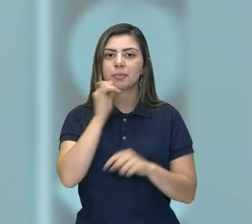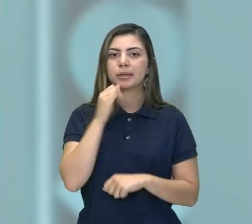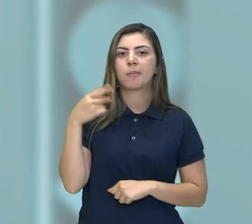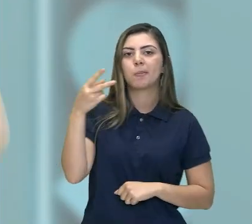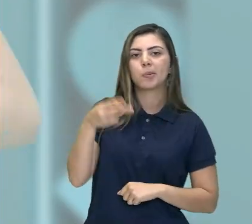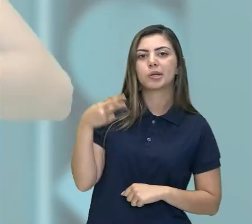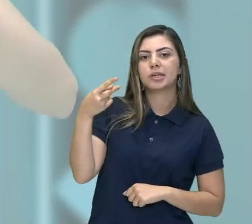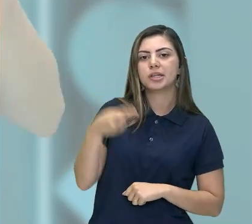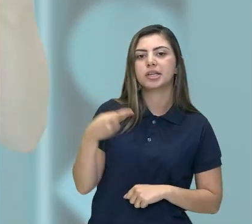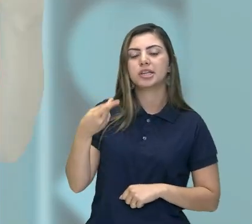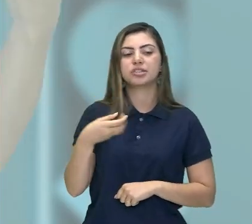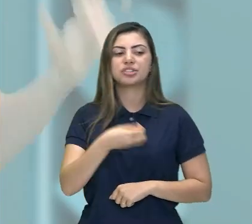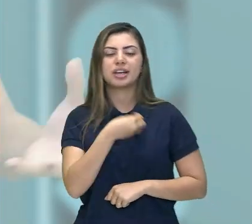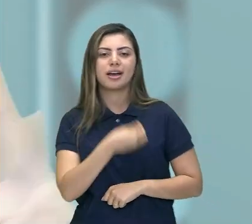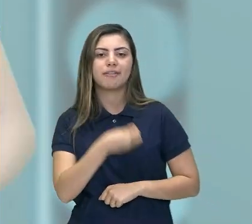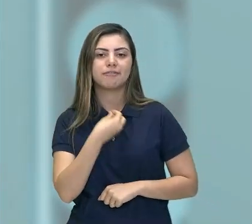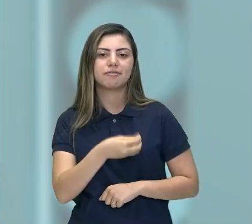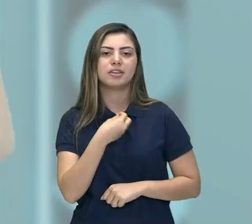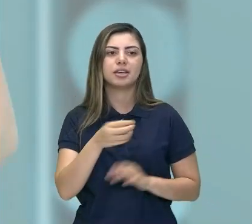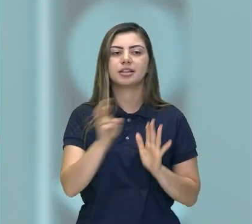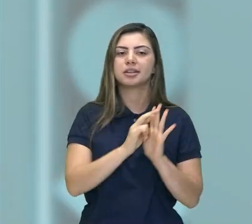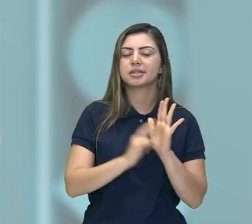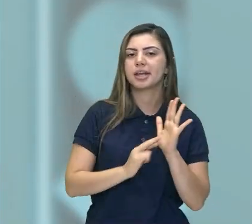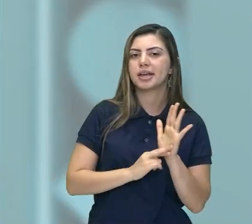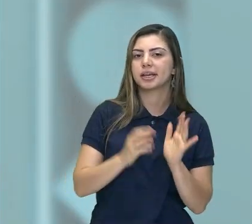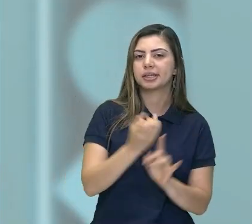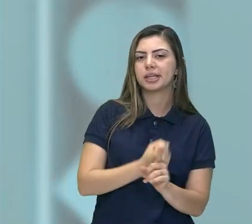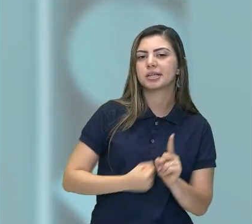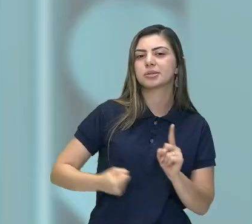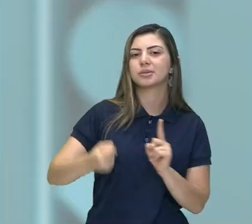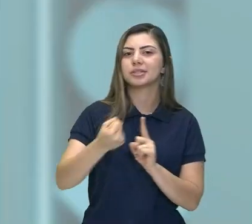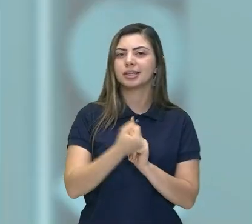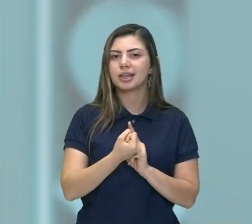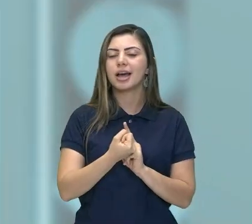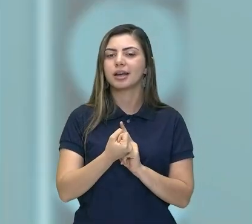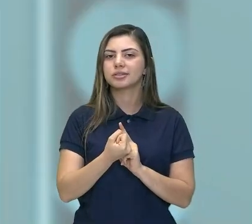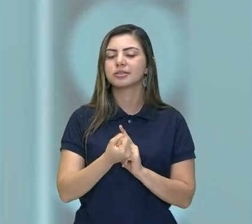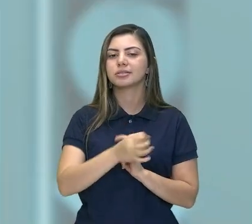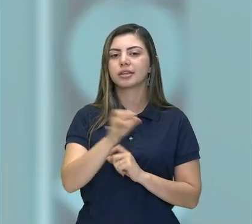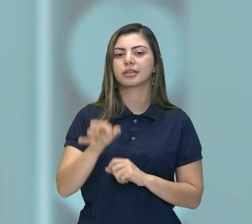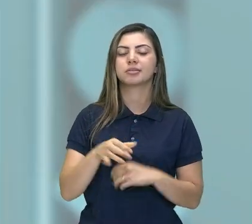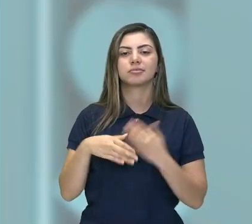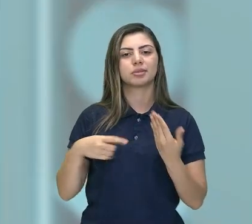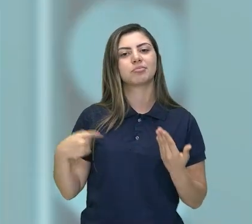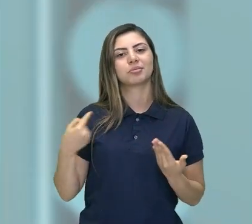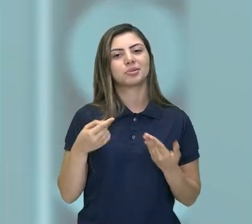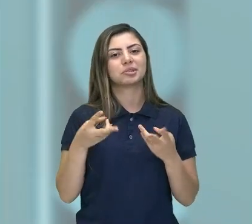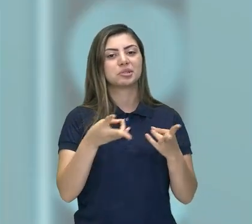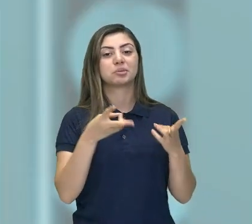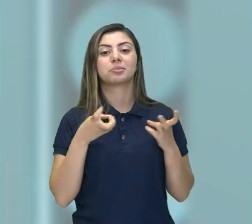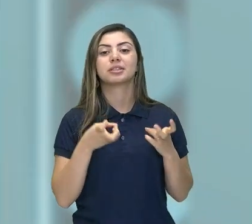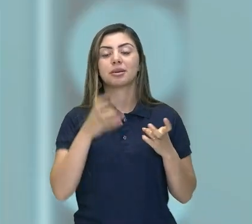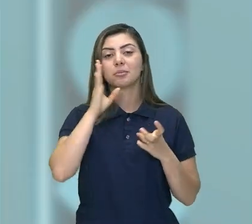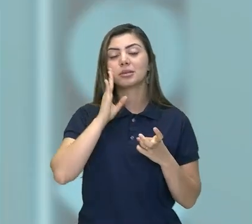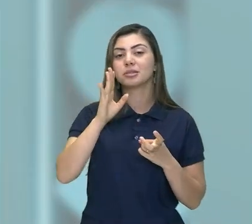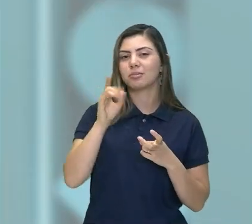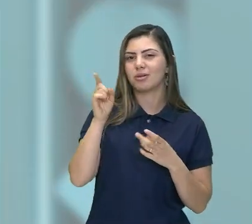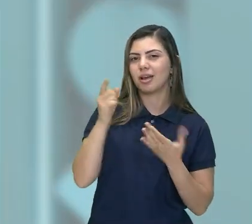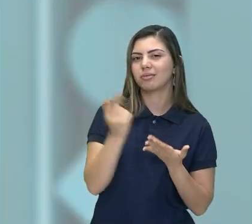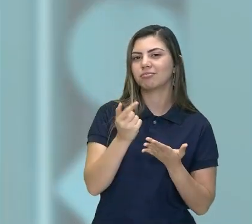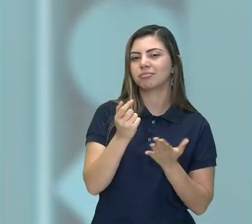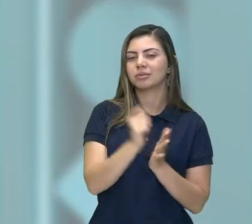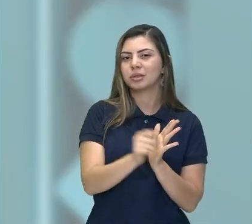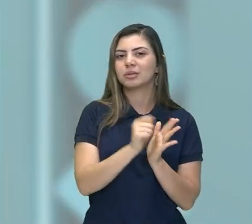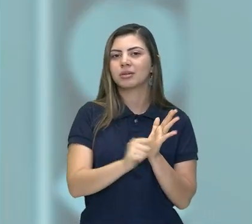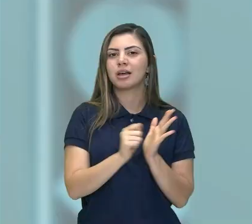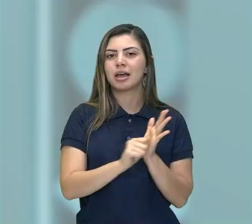a forma de viver, as normas sociais, as estruturas de poder. E é o que a gente percebe, sobretudo no Alto da Compadecida,